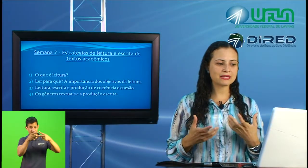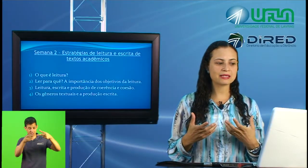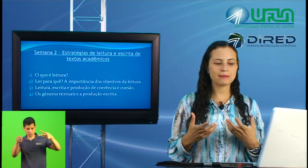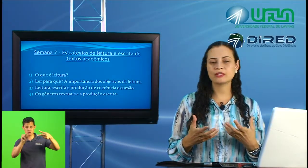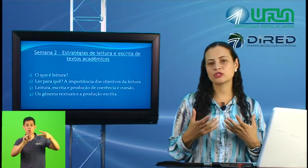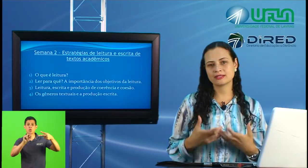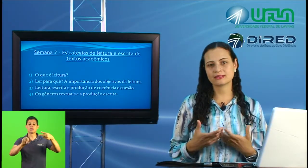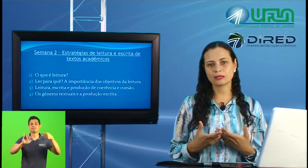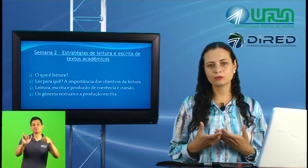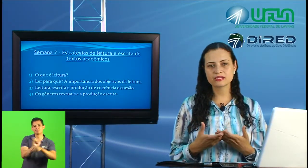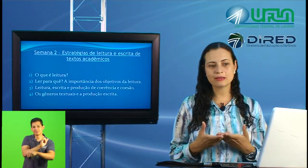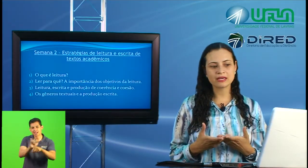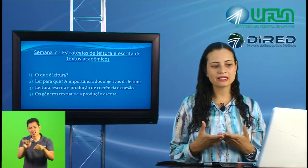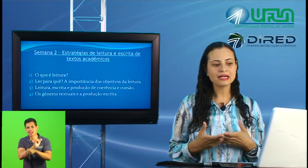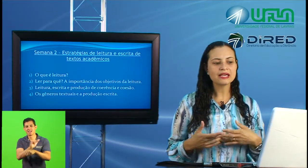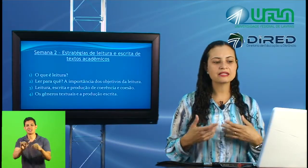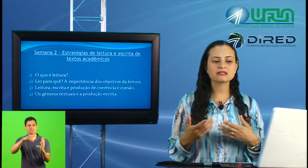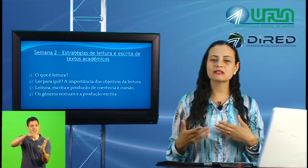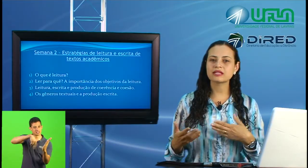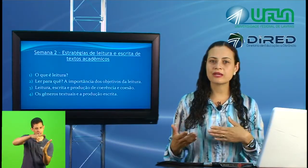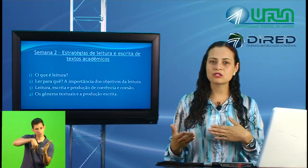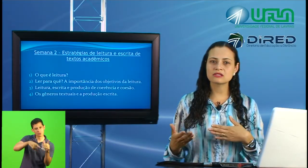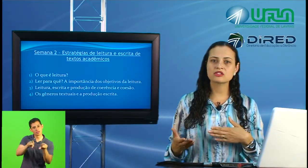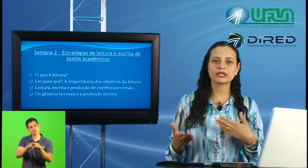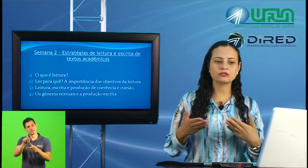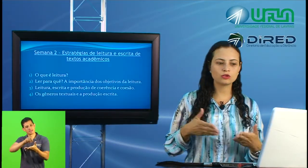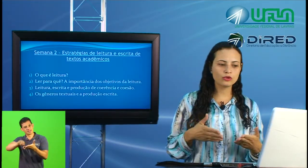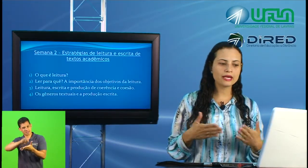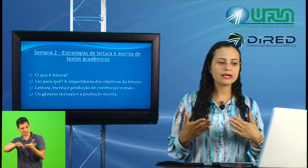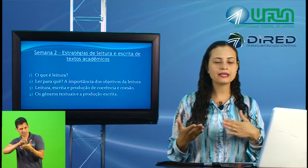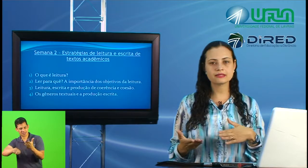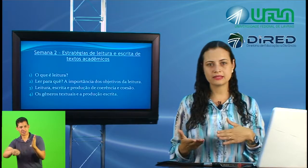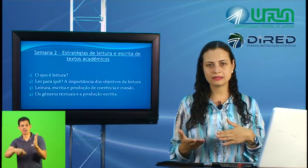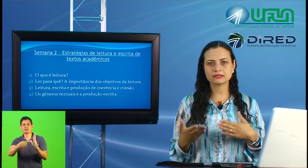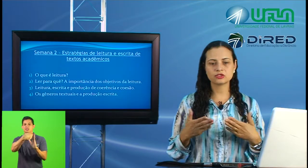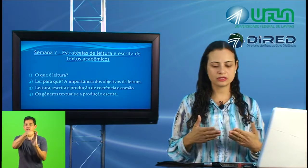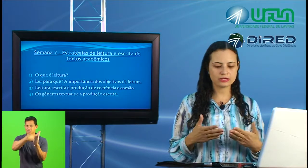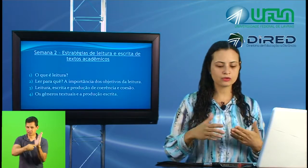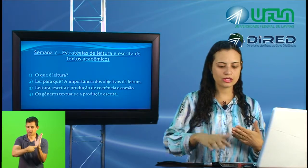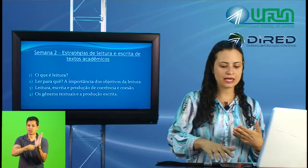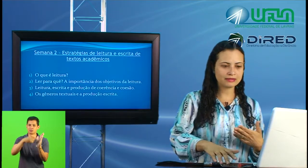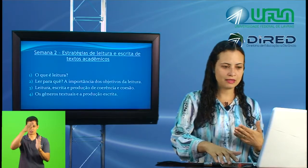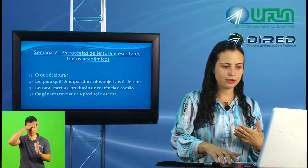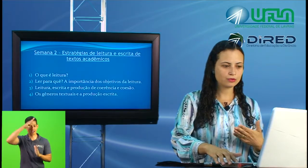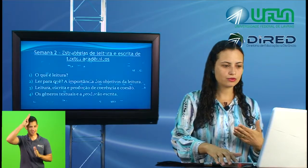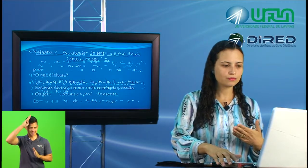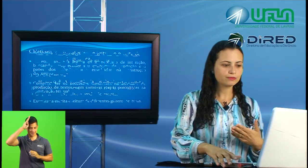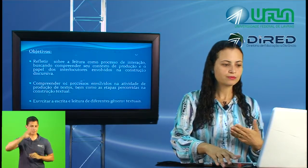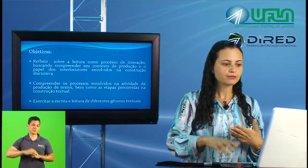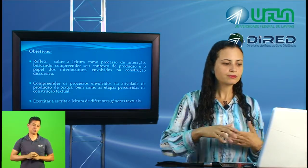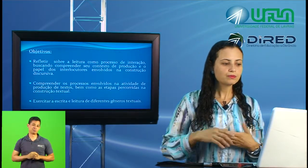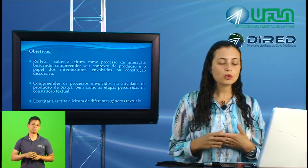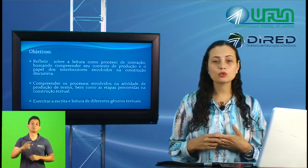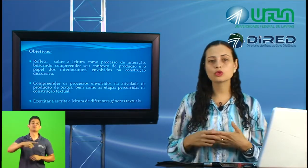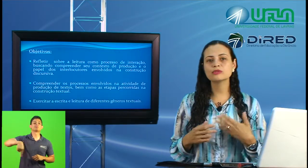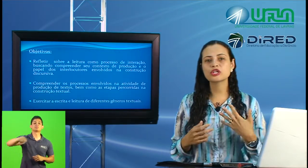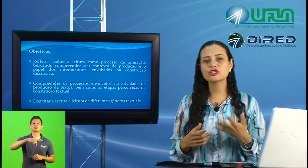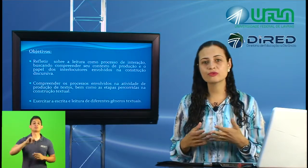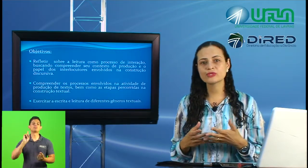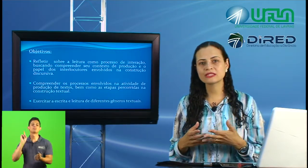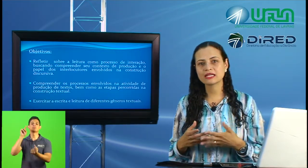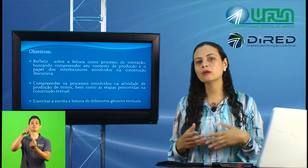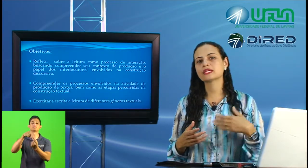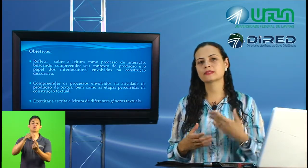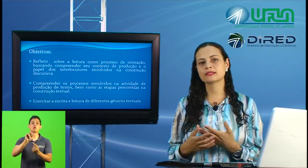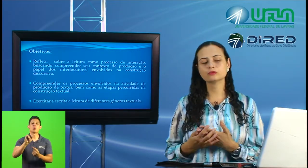trabalhar, basicamente, nessa segunda semana, estratégias de leitura e escrita de textos acadêmicos. Os